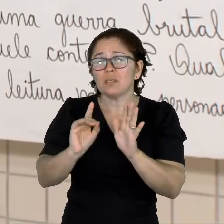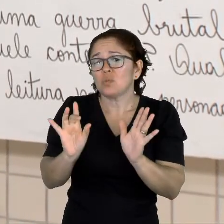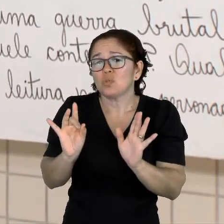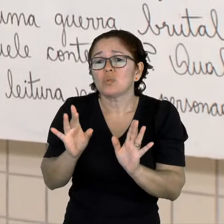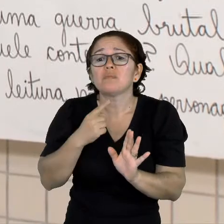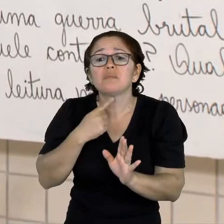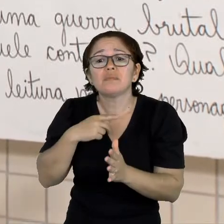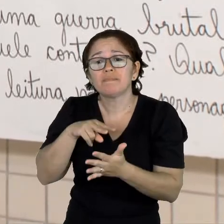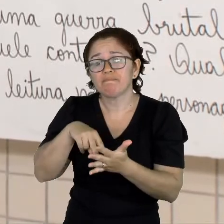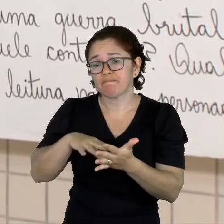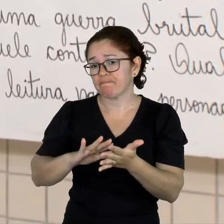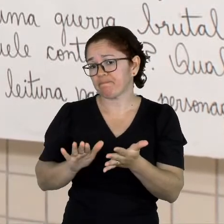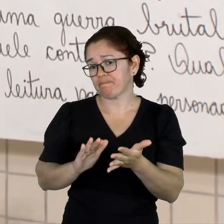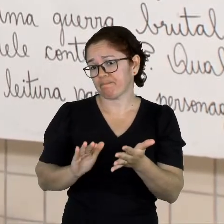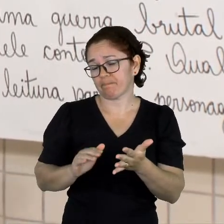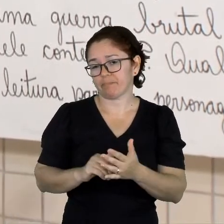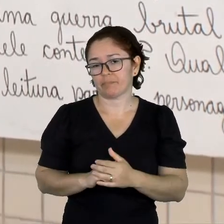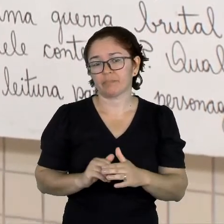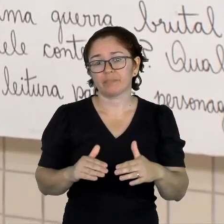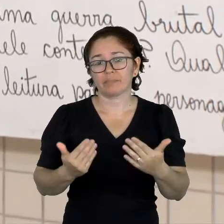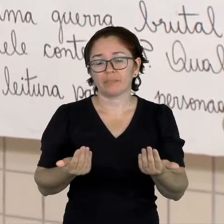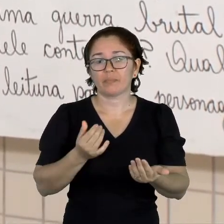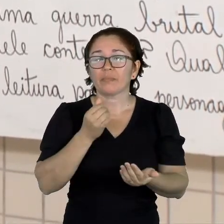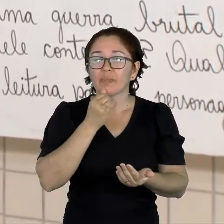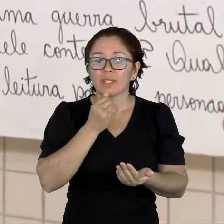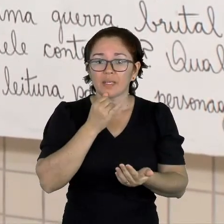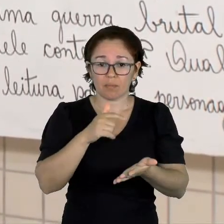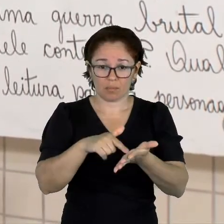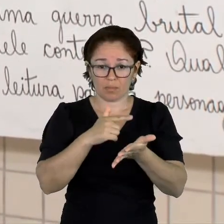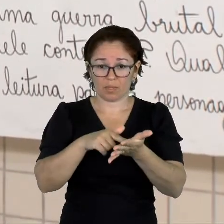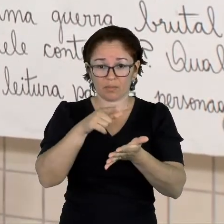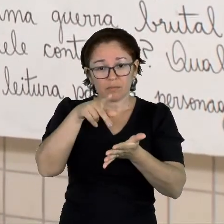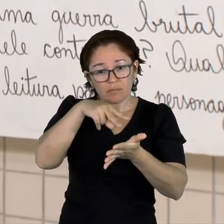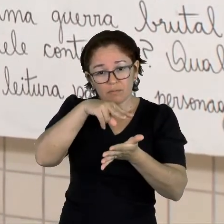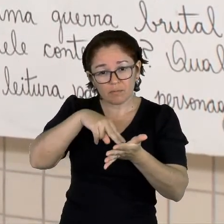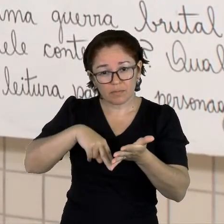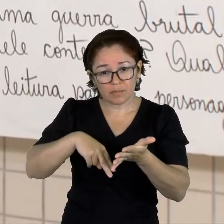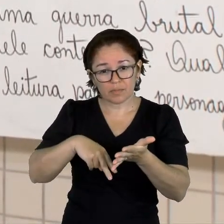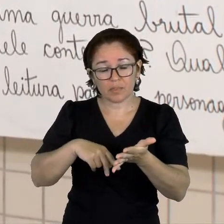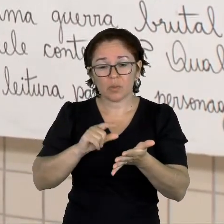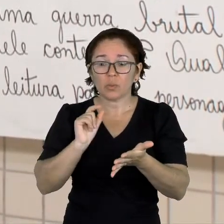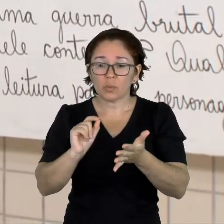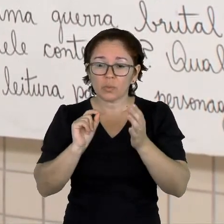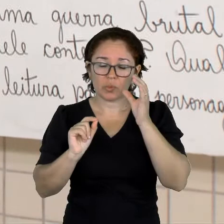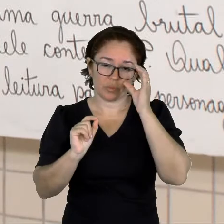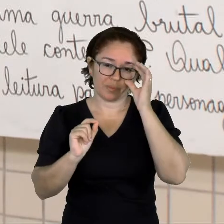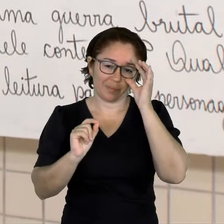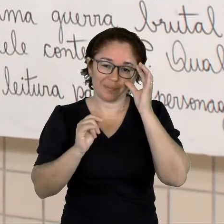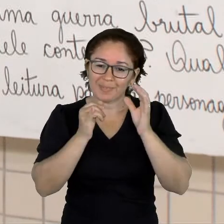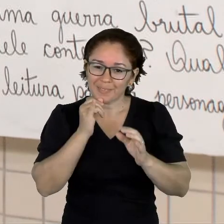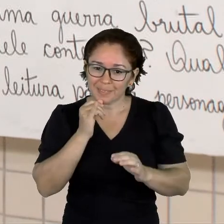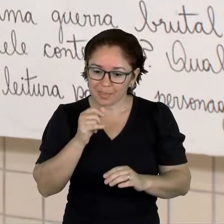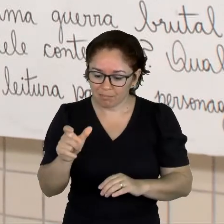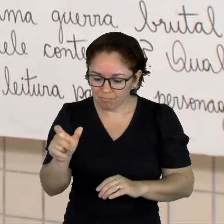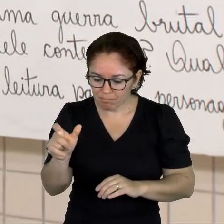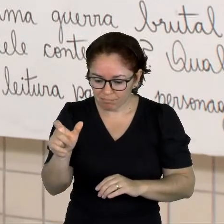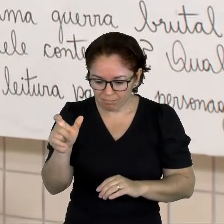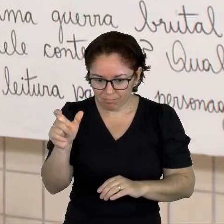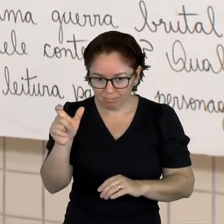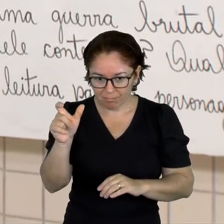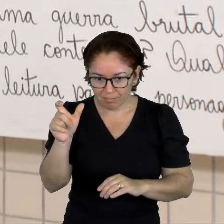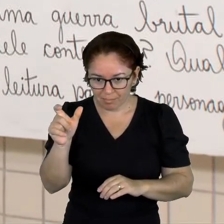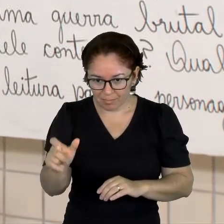o interessante, quando vocês lerem um livro, que vocês vão perceber que o que mais chamava a atenção de Liesel, né,